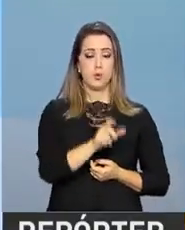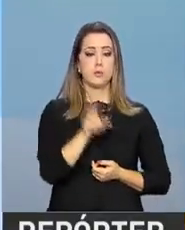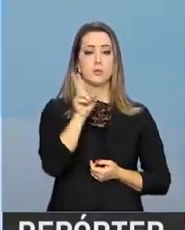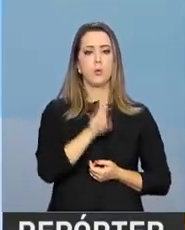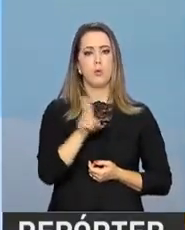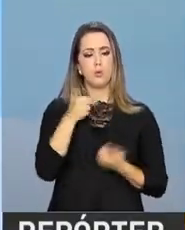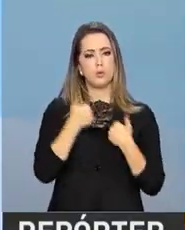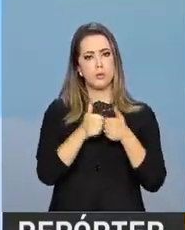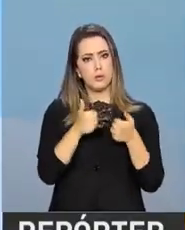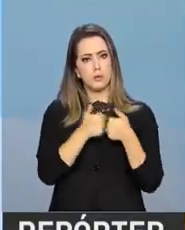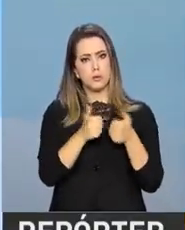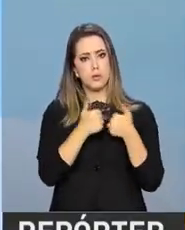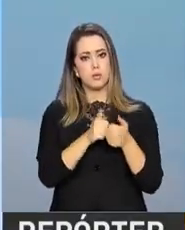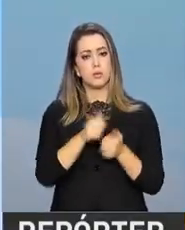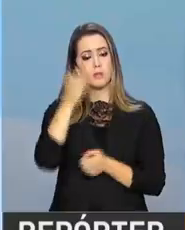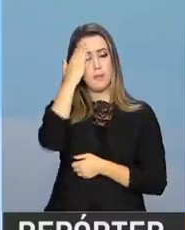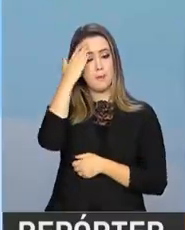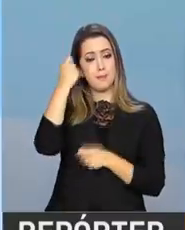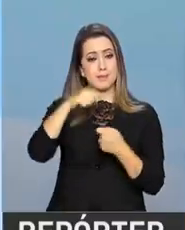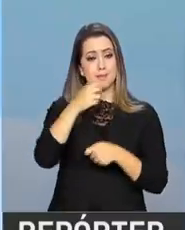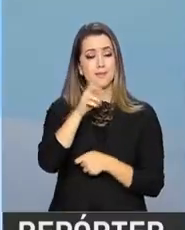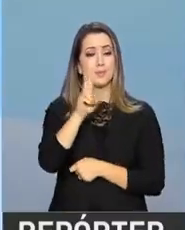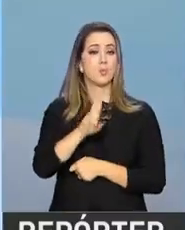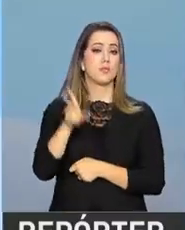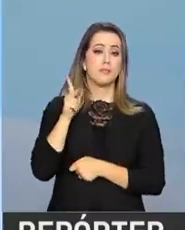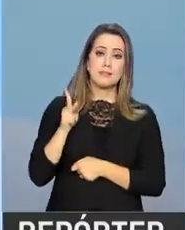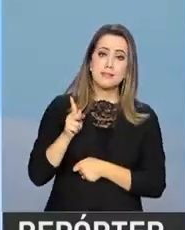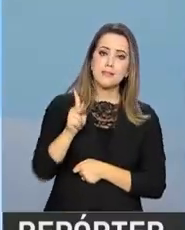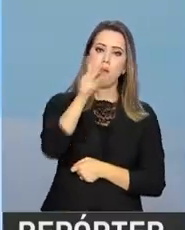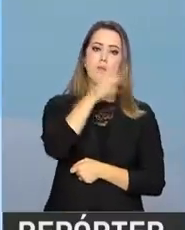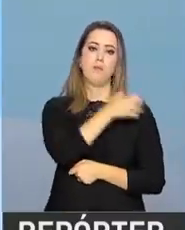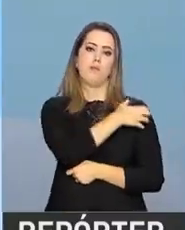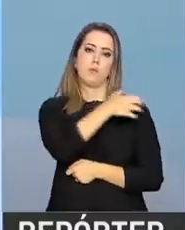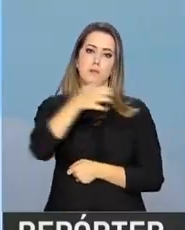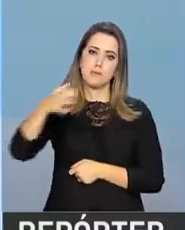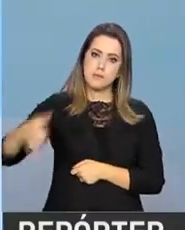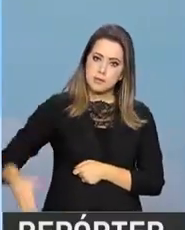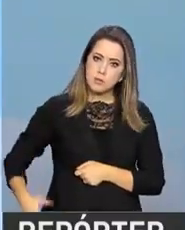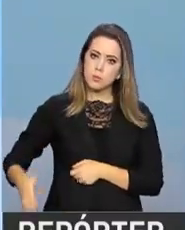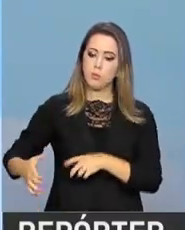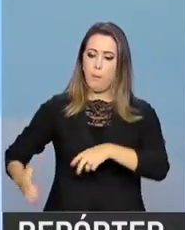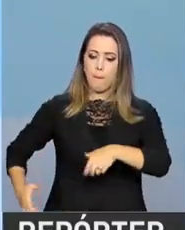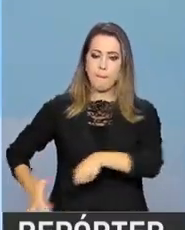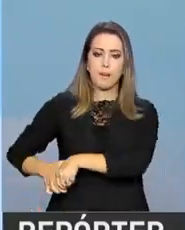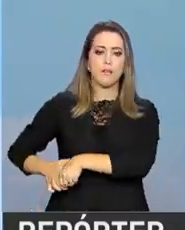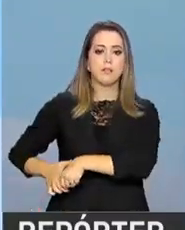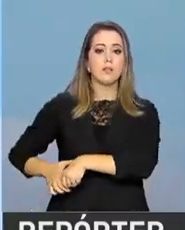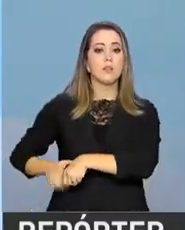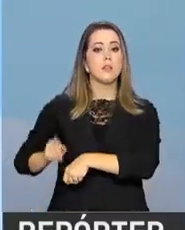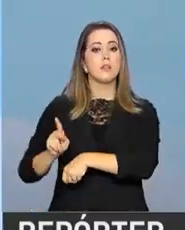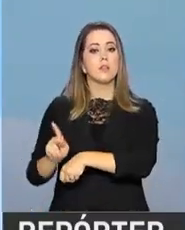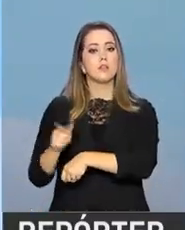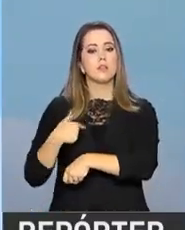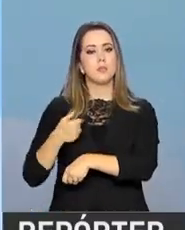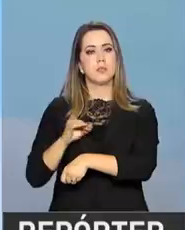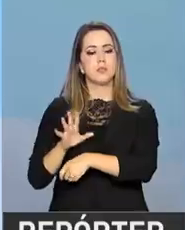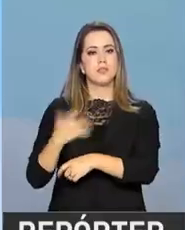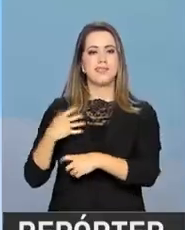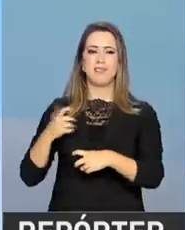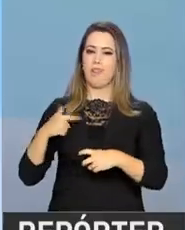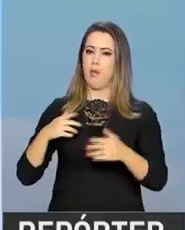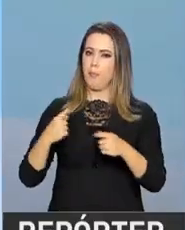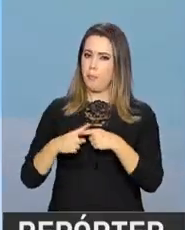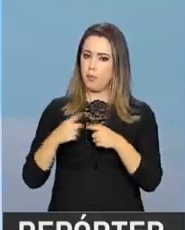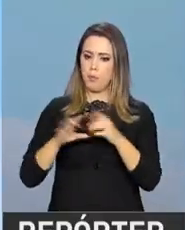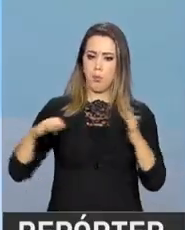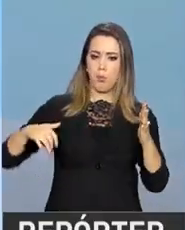de uso do cinto de segurança é uma é uma importante ferramenta que no caso de um acidente vai com